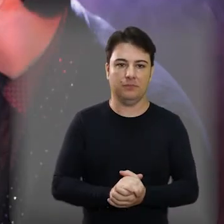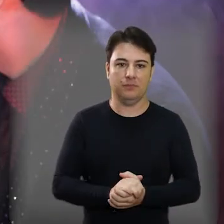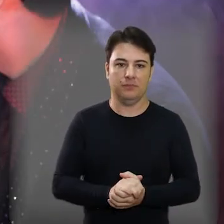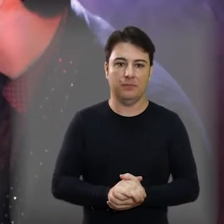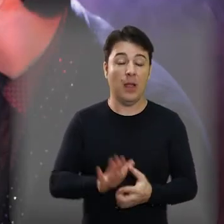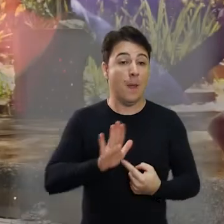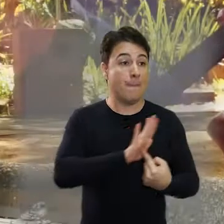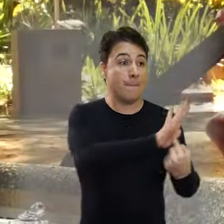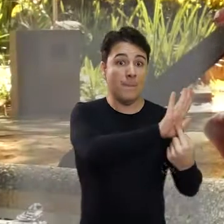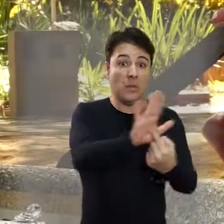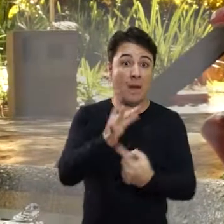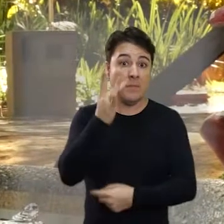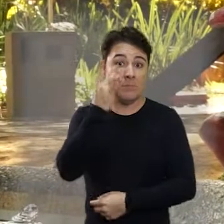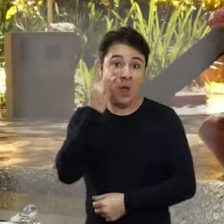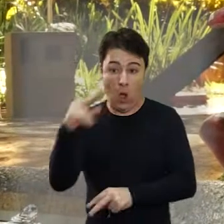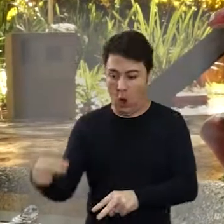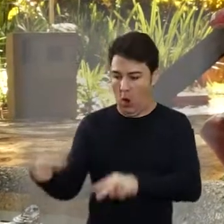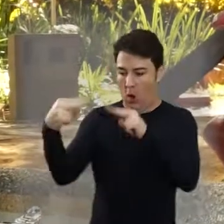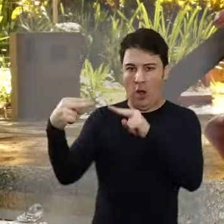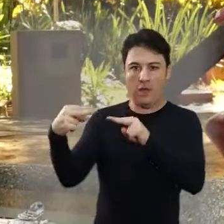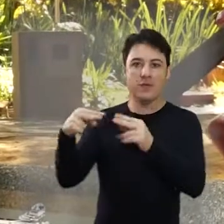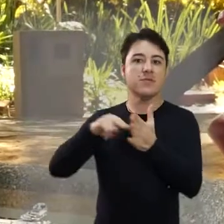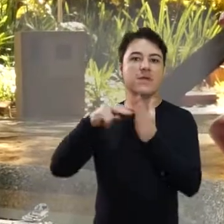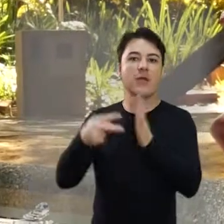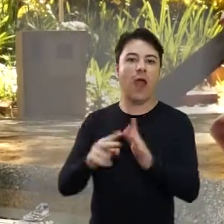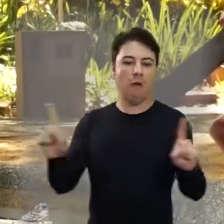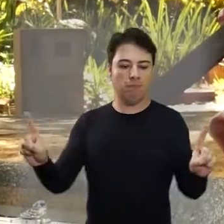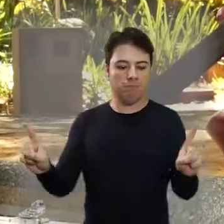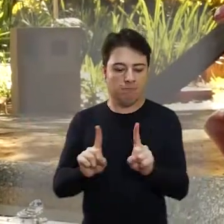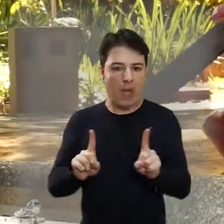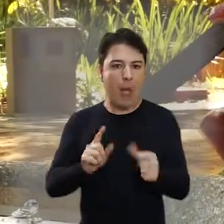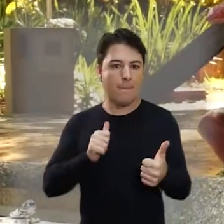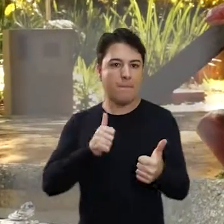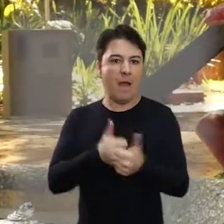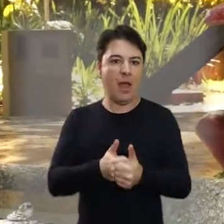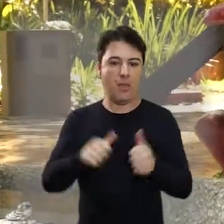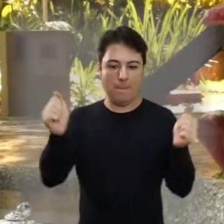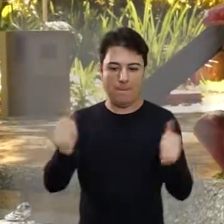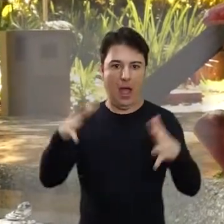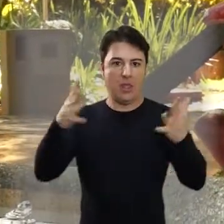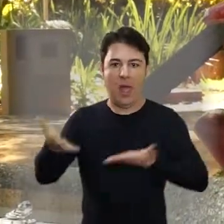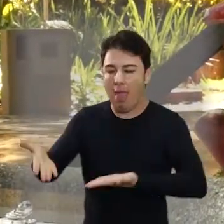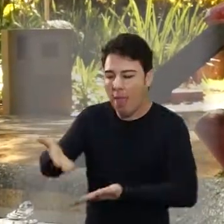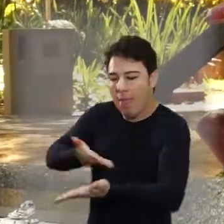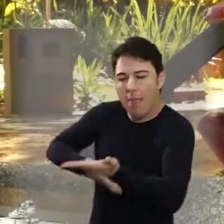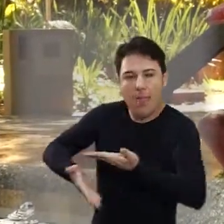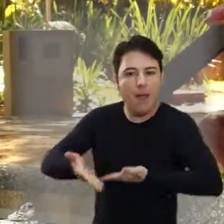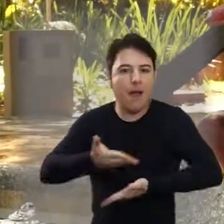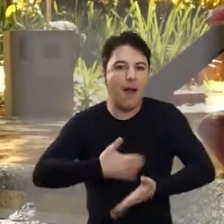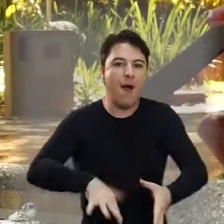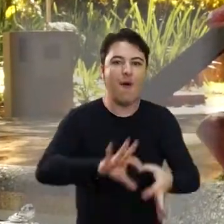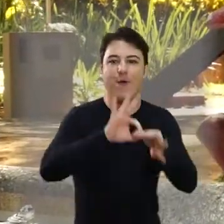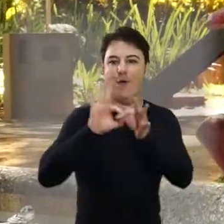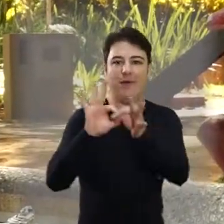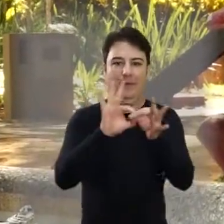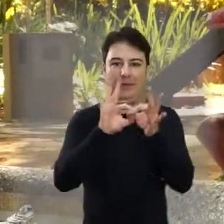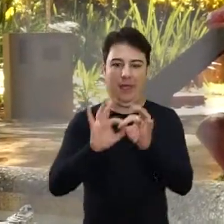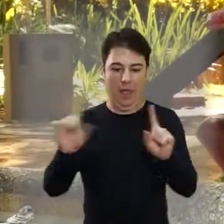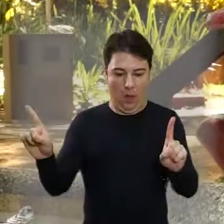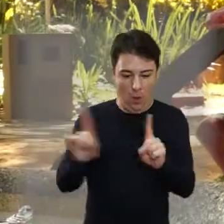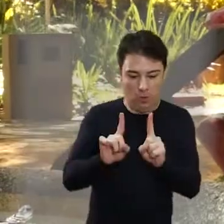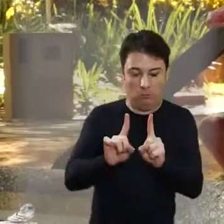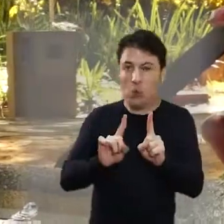Label Espetacular. O cara a cara é um show mais intimista, a gente utiliza de mágicas close-up, mágicas de proximidade, que acontecem a menos de um